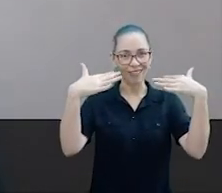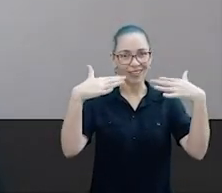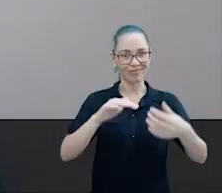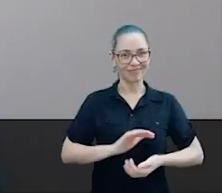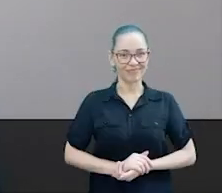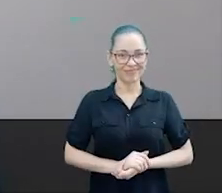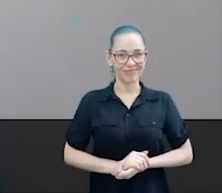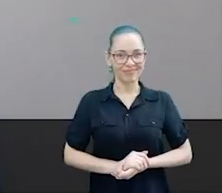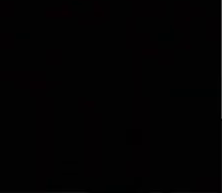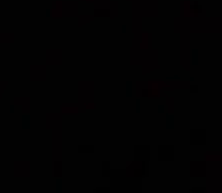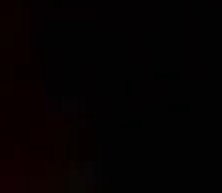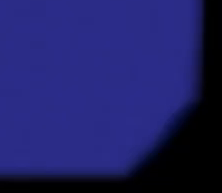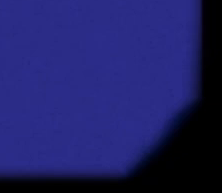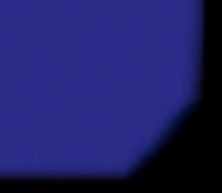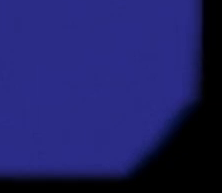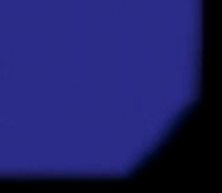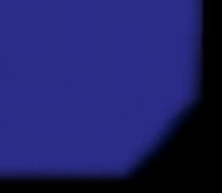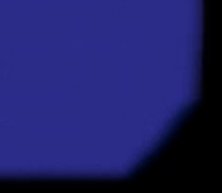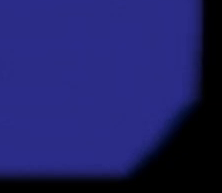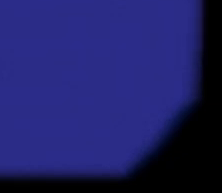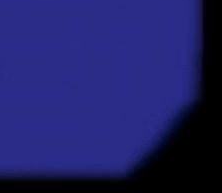de repercussão nacional.